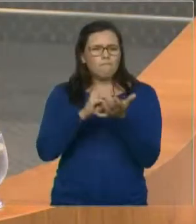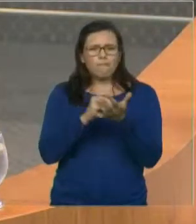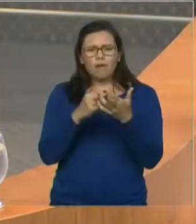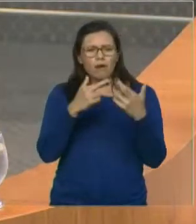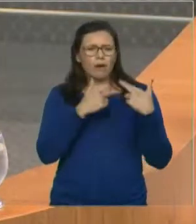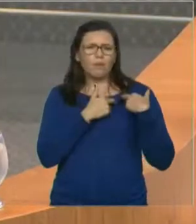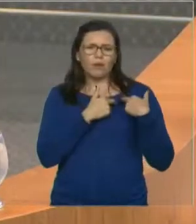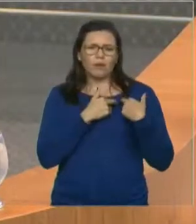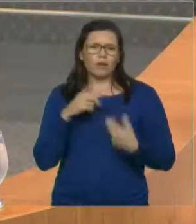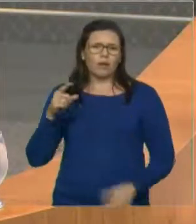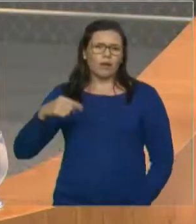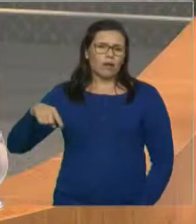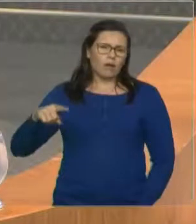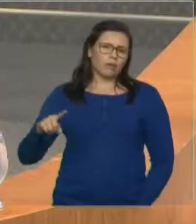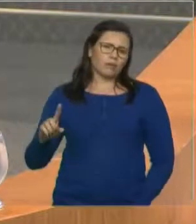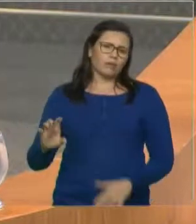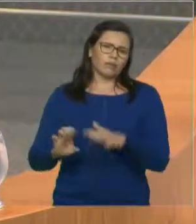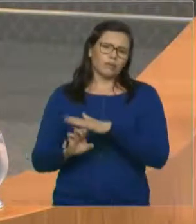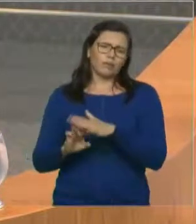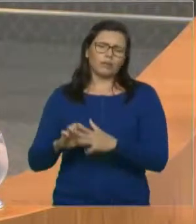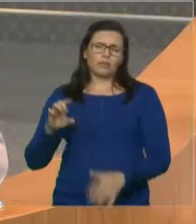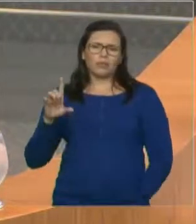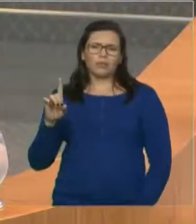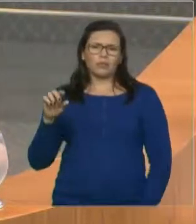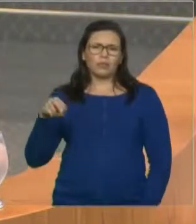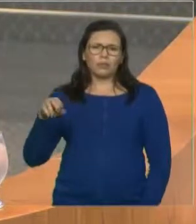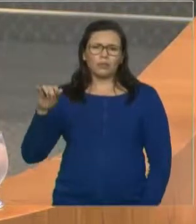maranhense. Deputado Wellington,